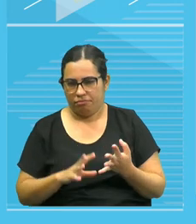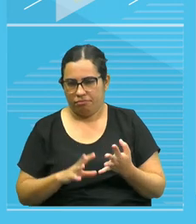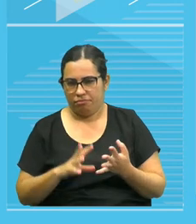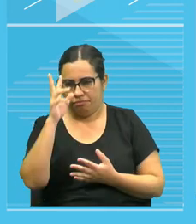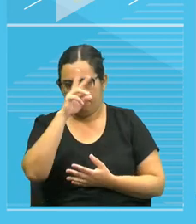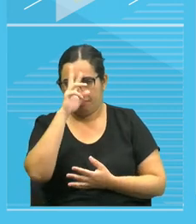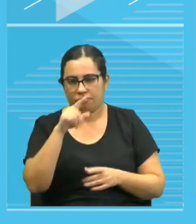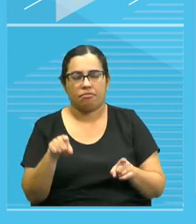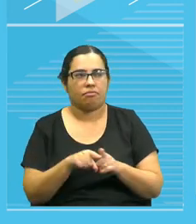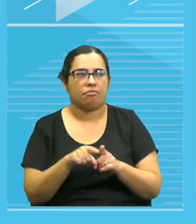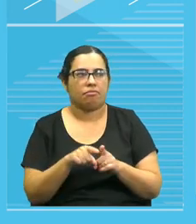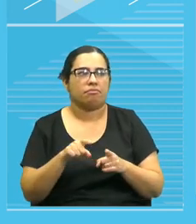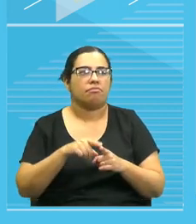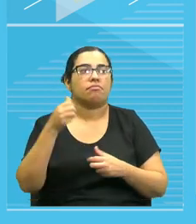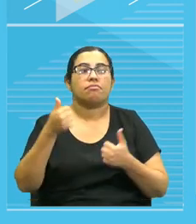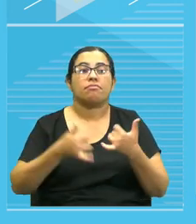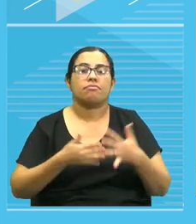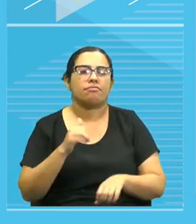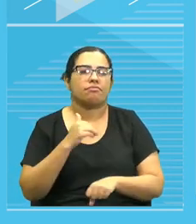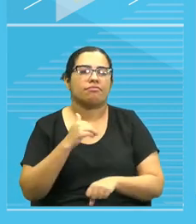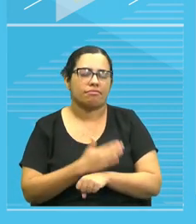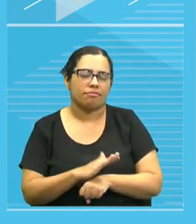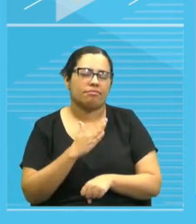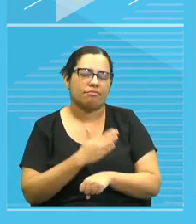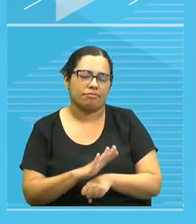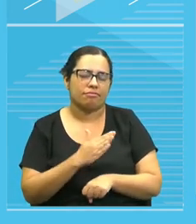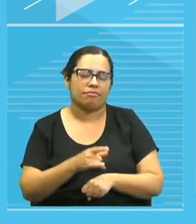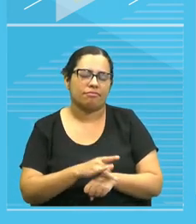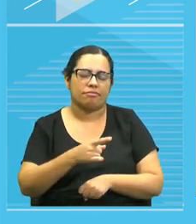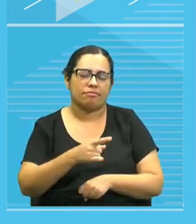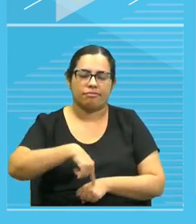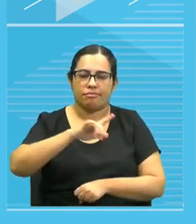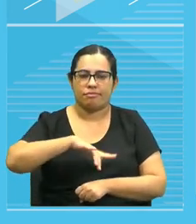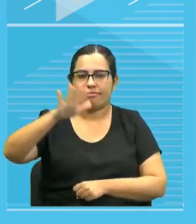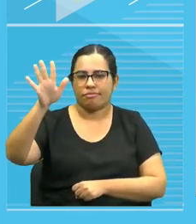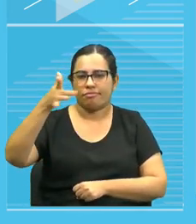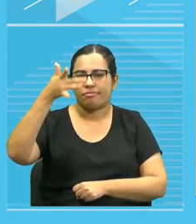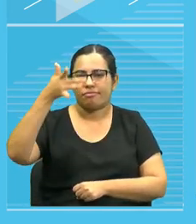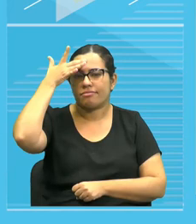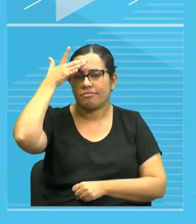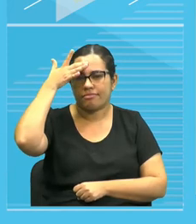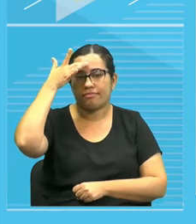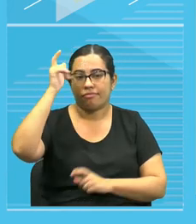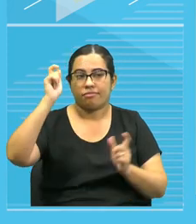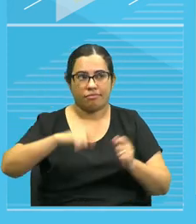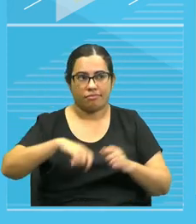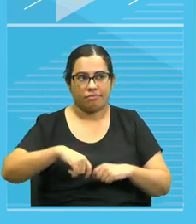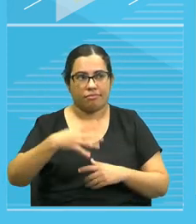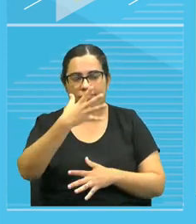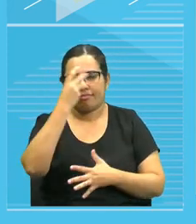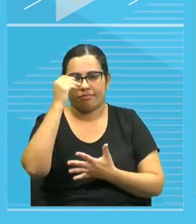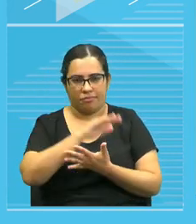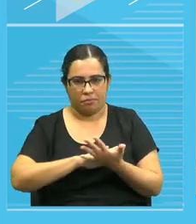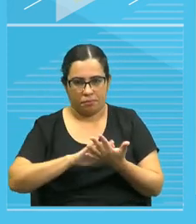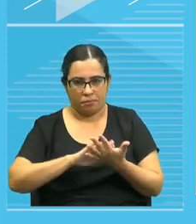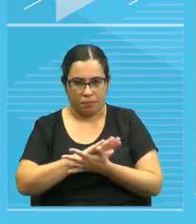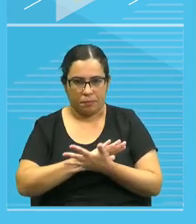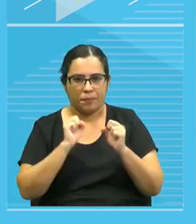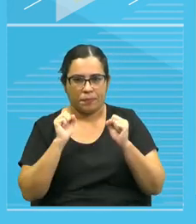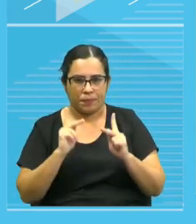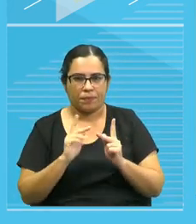e Fazer mais exercício para a gente fixar para gravar não esquecer de jeito nenhum tá bom